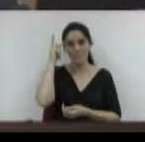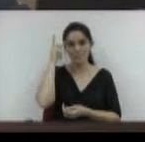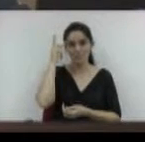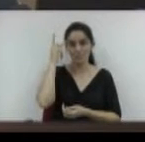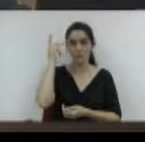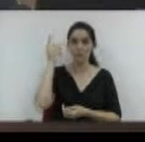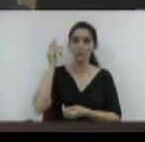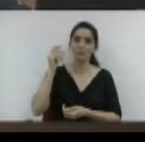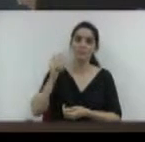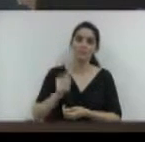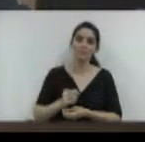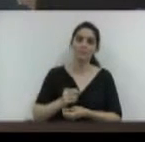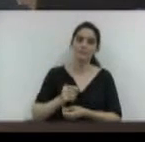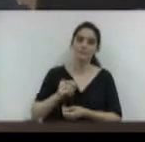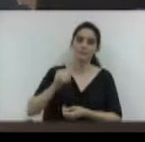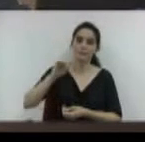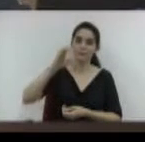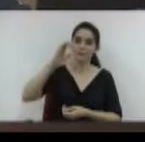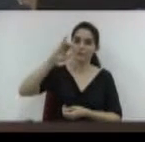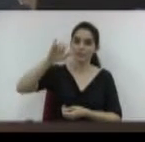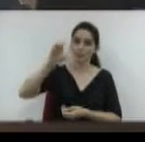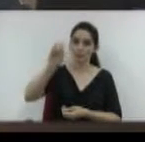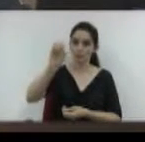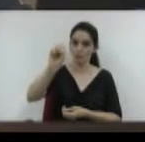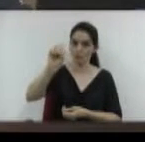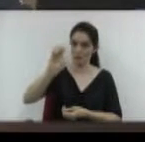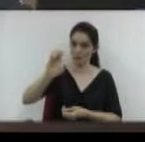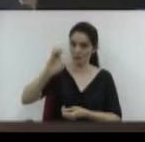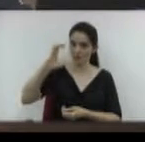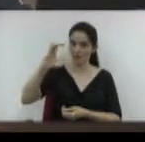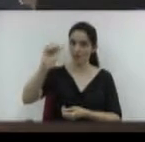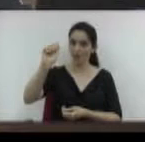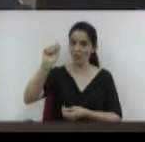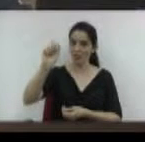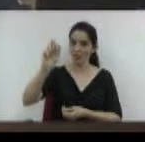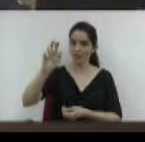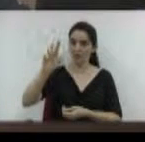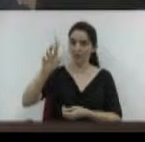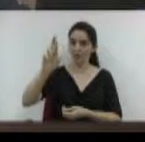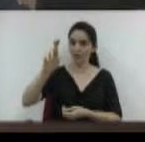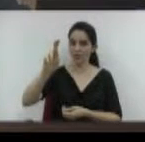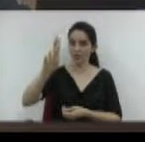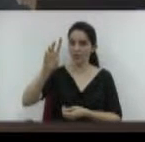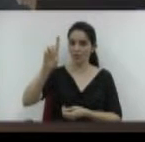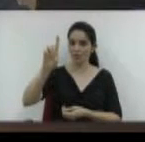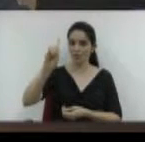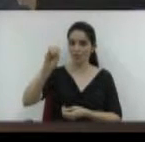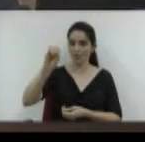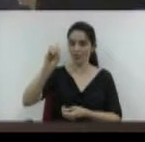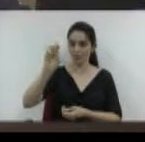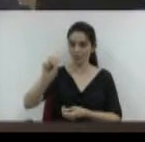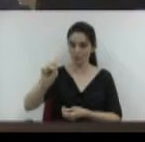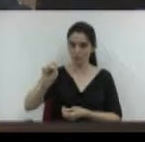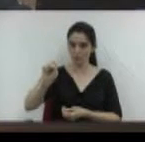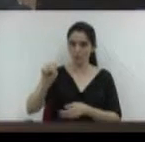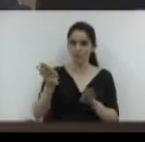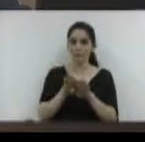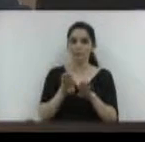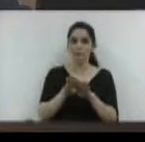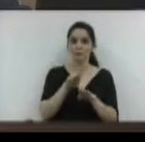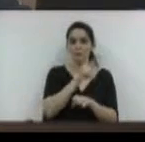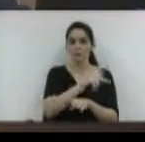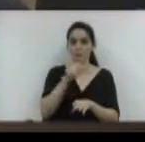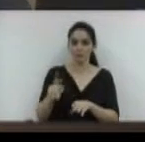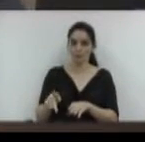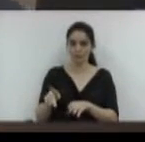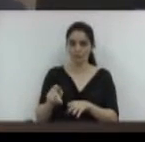Dr. José Carlos Evangelista, ao presidente da Câmara, pastor Nilton dos Santos, e ao vereador